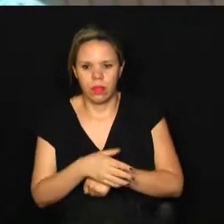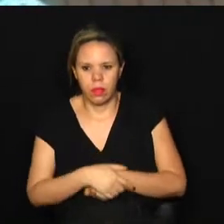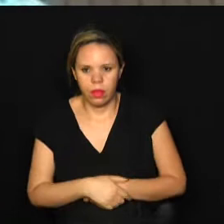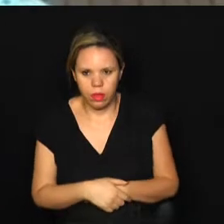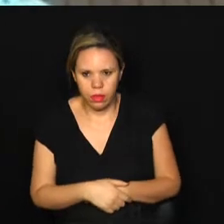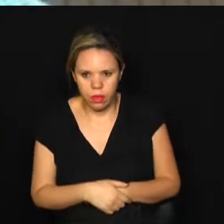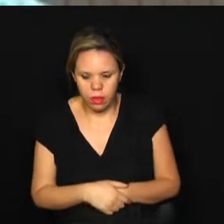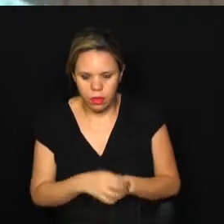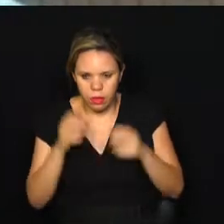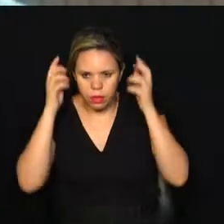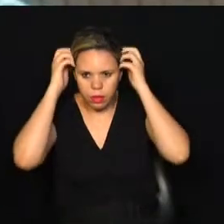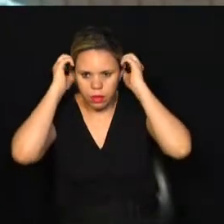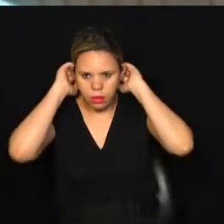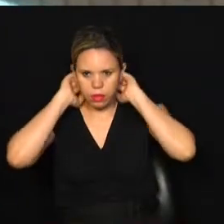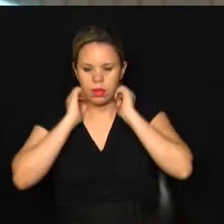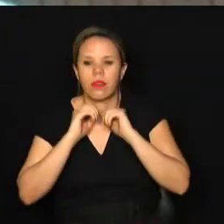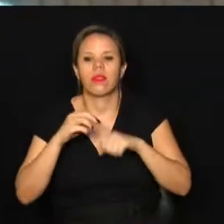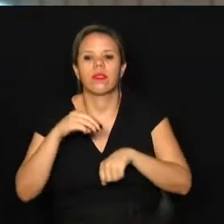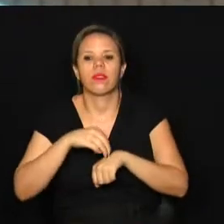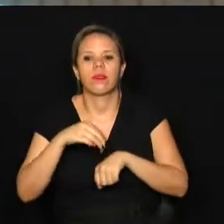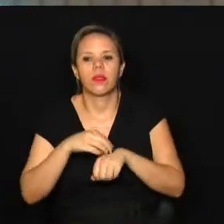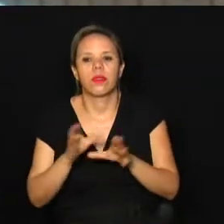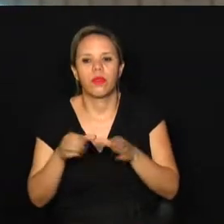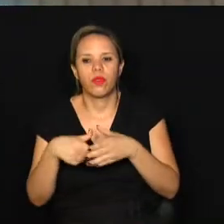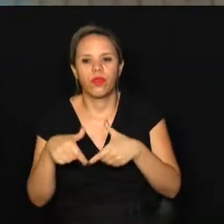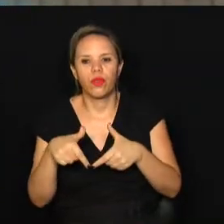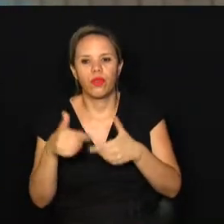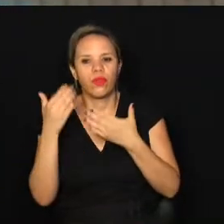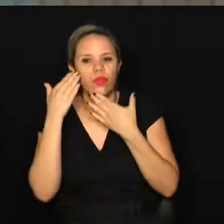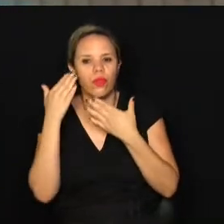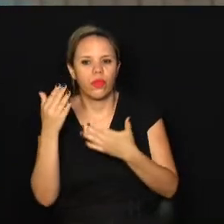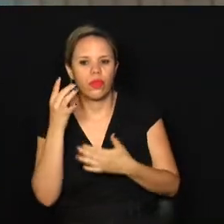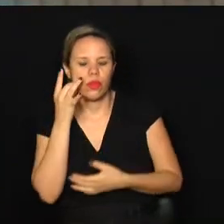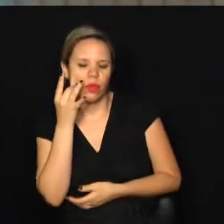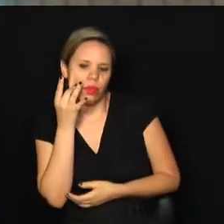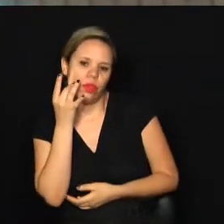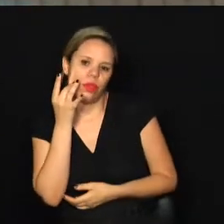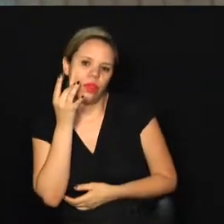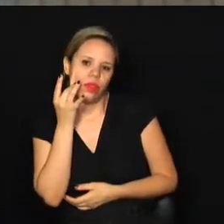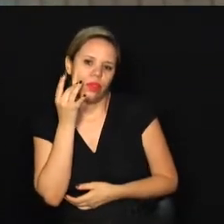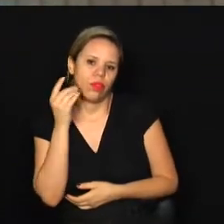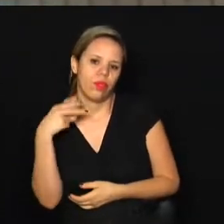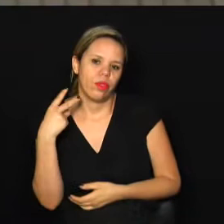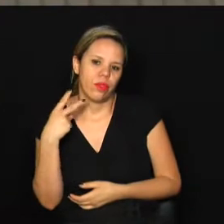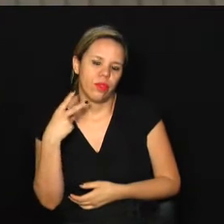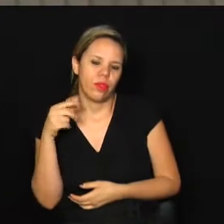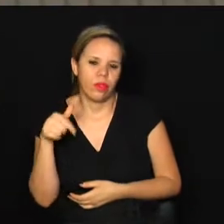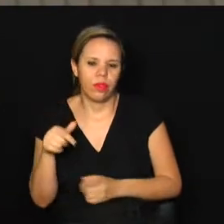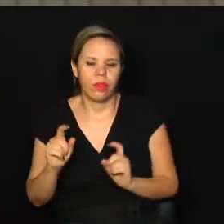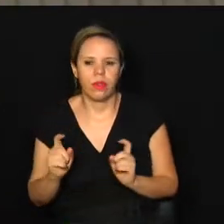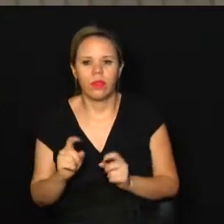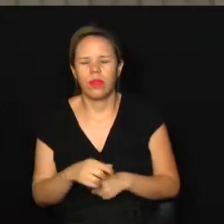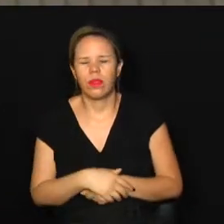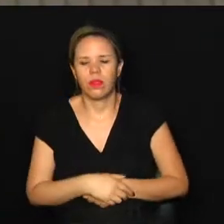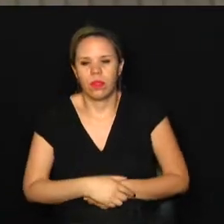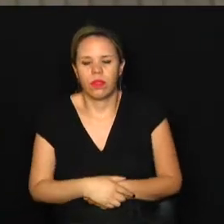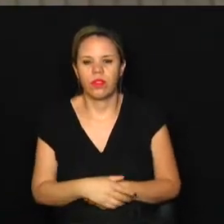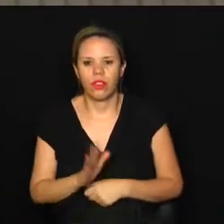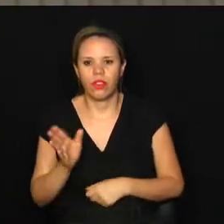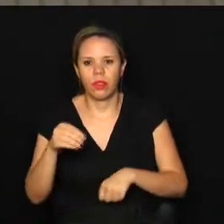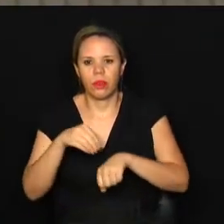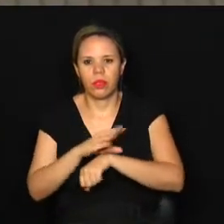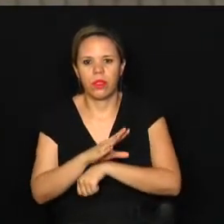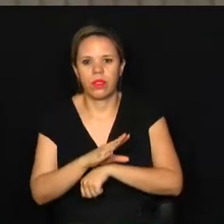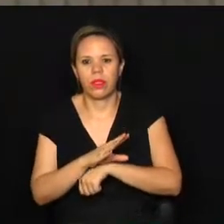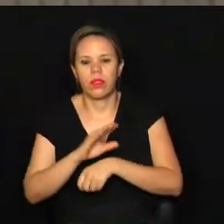e membro também da nossa comissão. Queria agradecer a presença de Vossa Excelência também na audiência. Mas eu já passo a palavra e